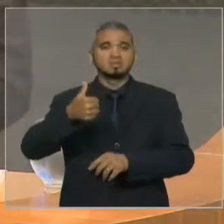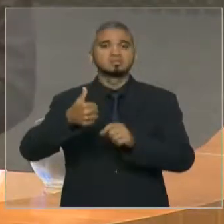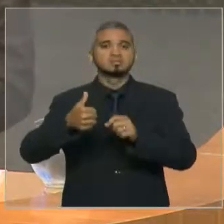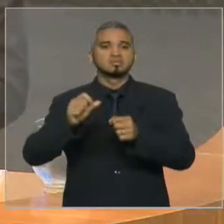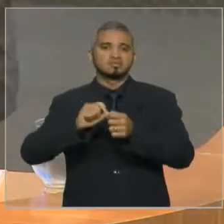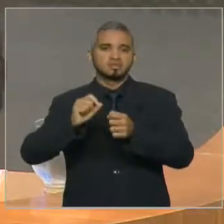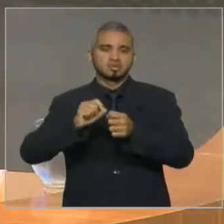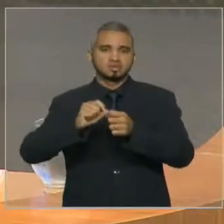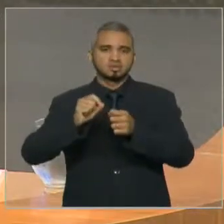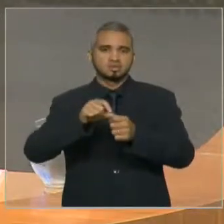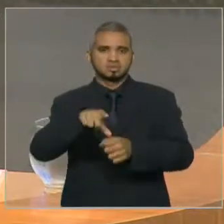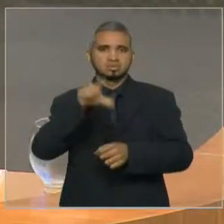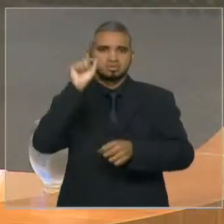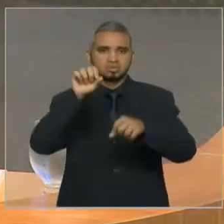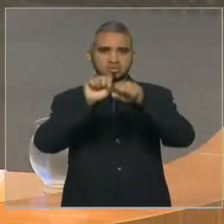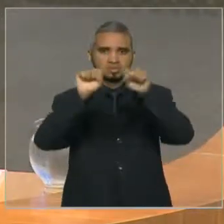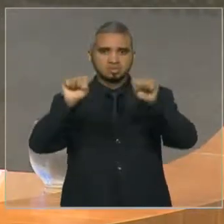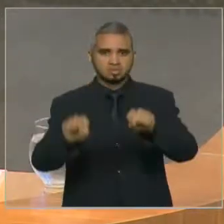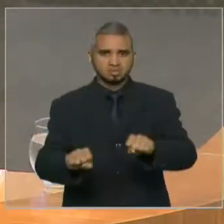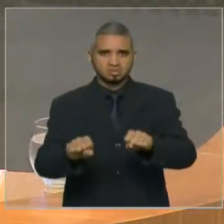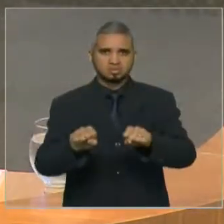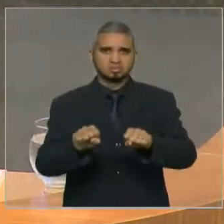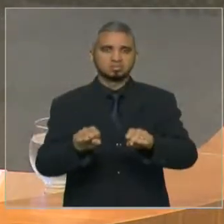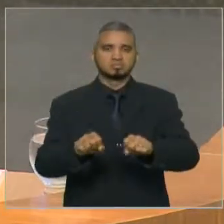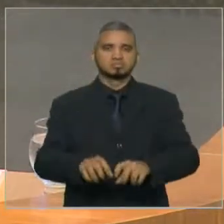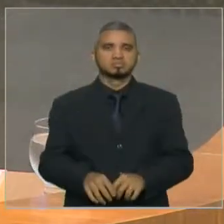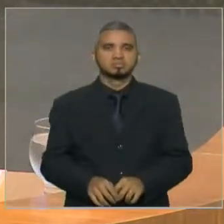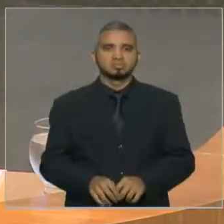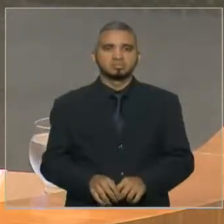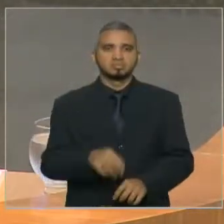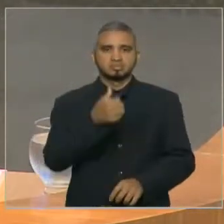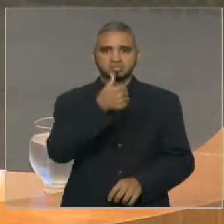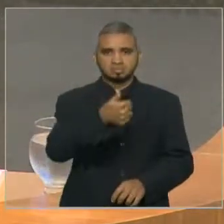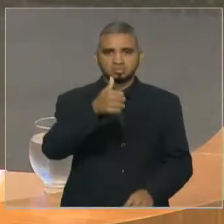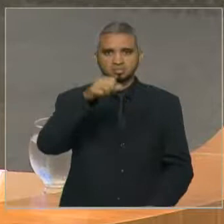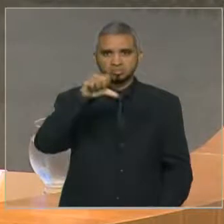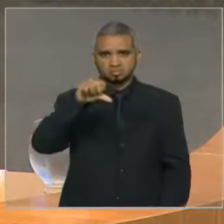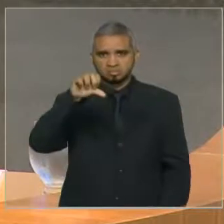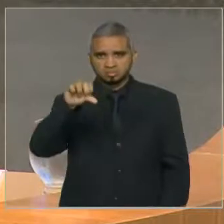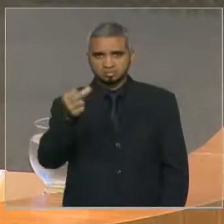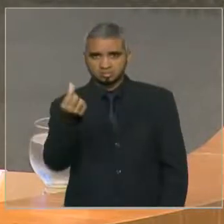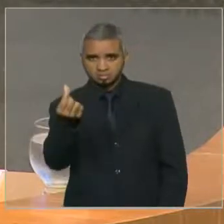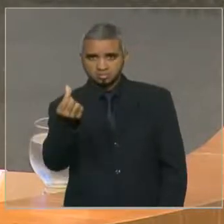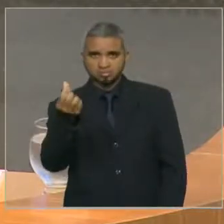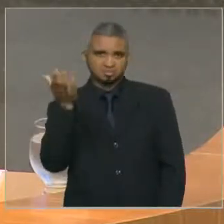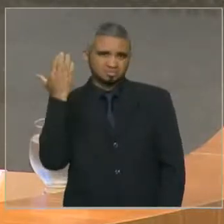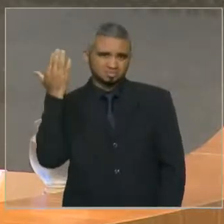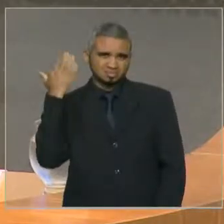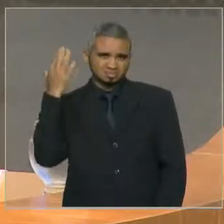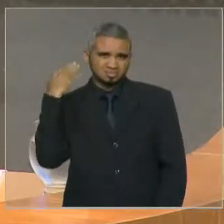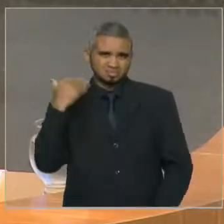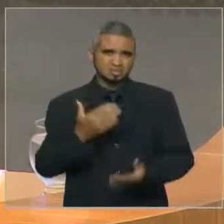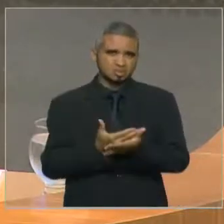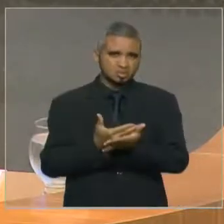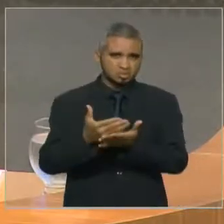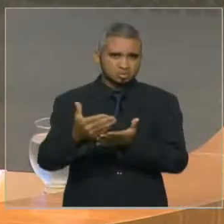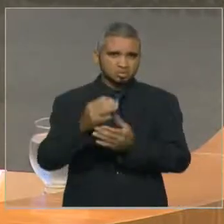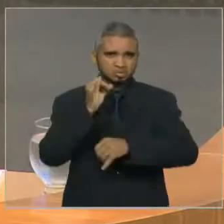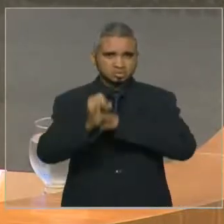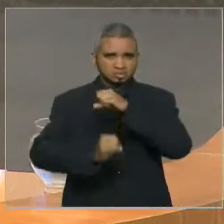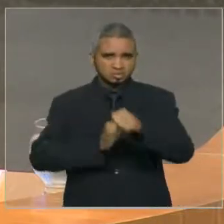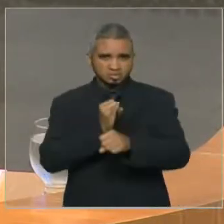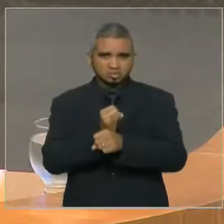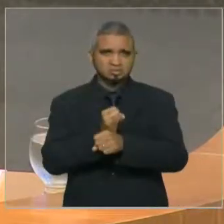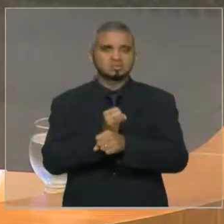Em 1996, quando a rede mundial de computadores ainda era desconhecida do grande público, a Receita já